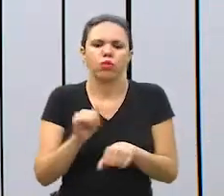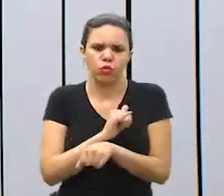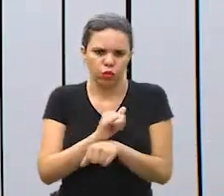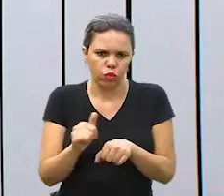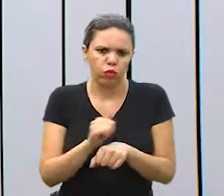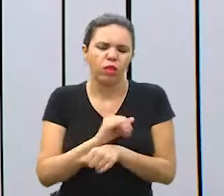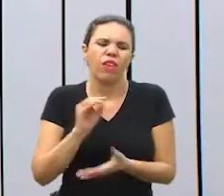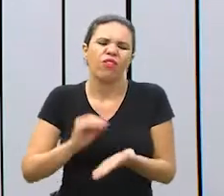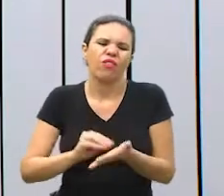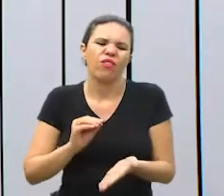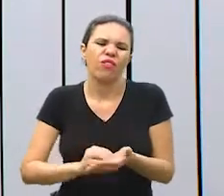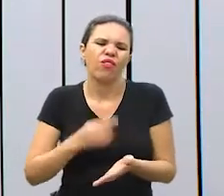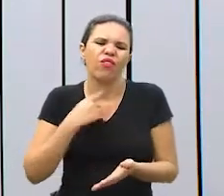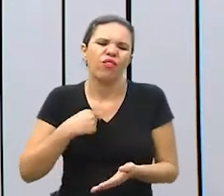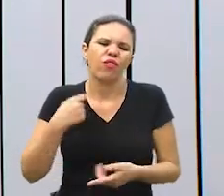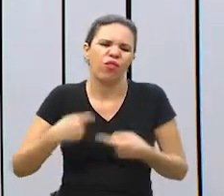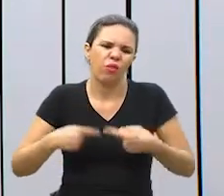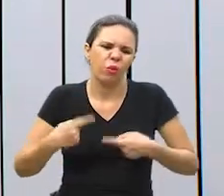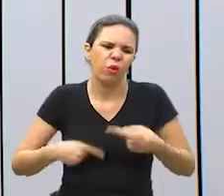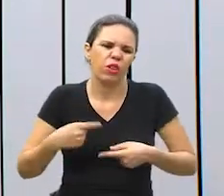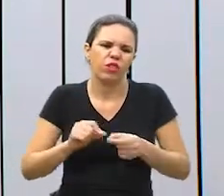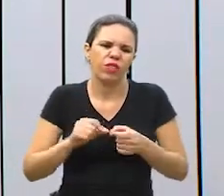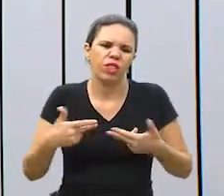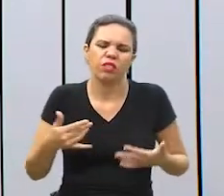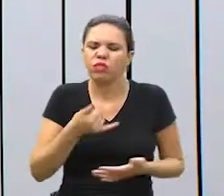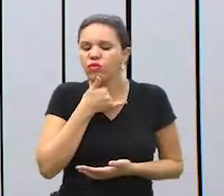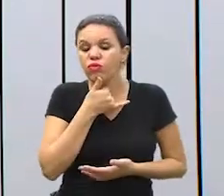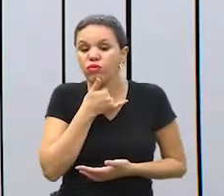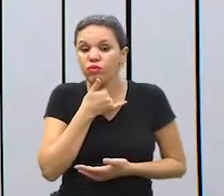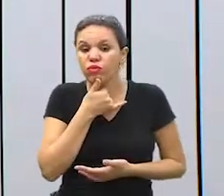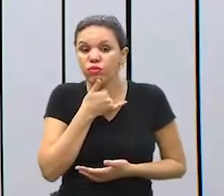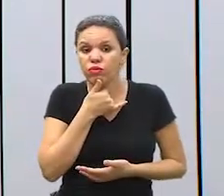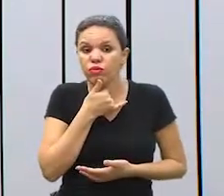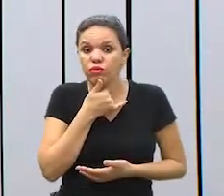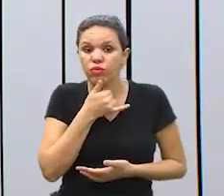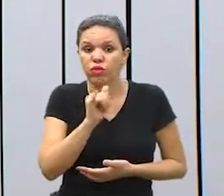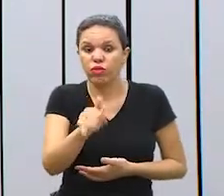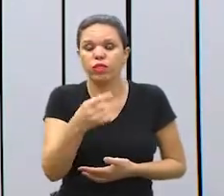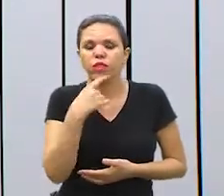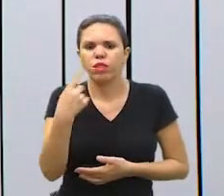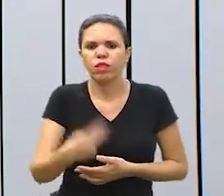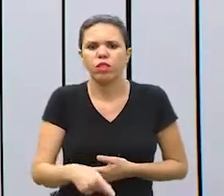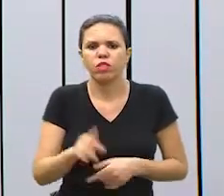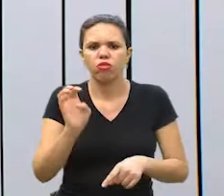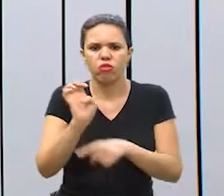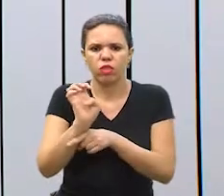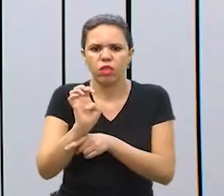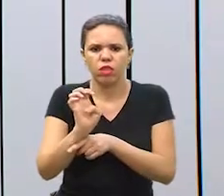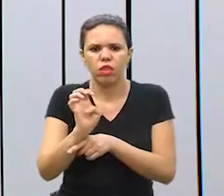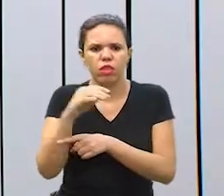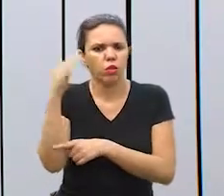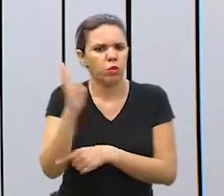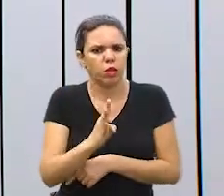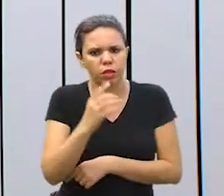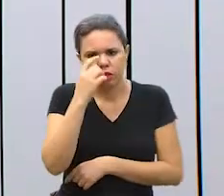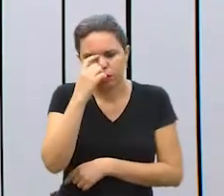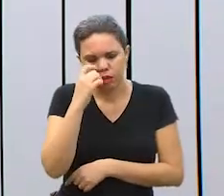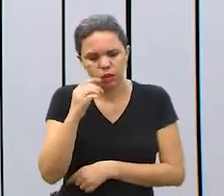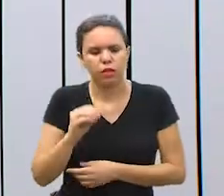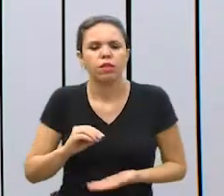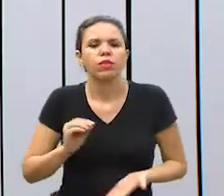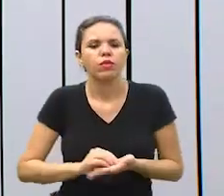alternativas, falta vontade política de fazer as coisas, infelizmente. Eu estou falando aqui em Campinas, no estado, no Brasil,